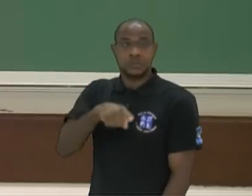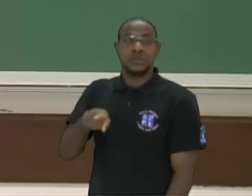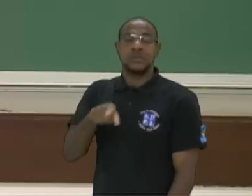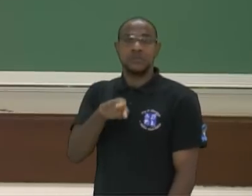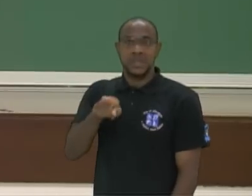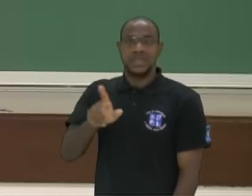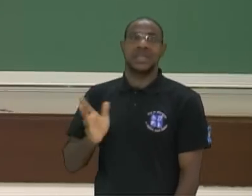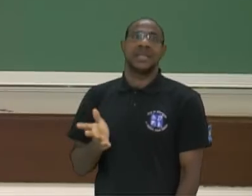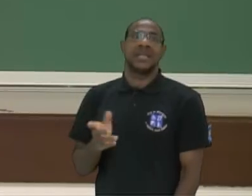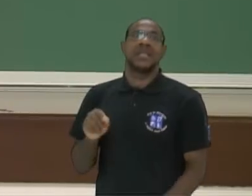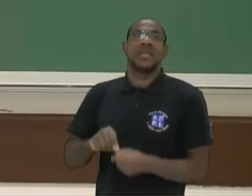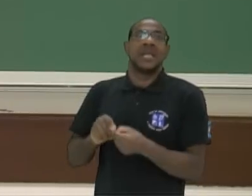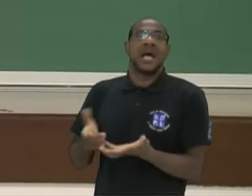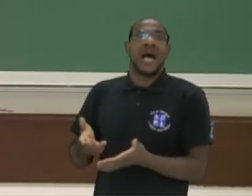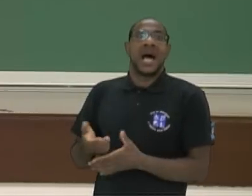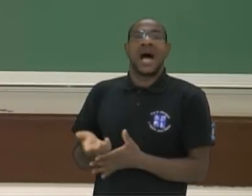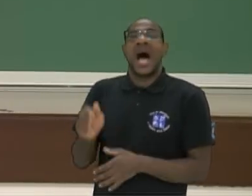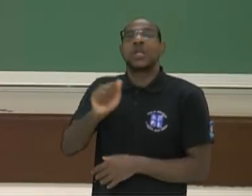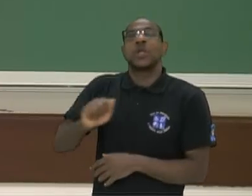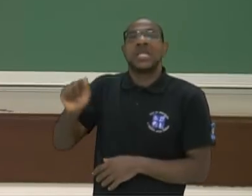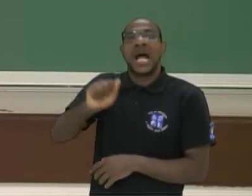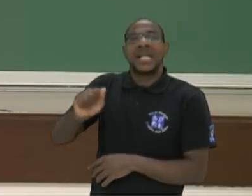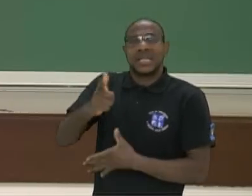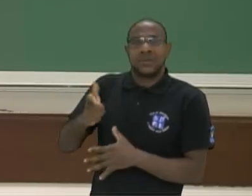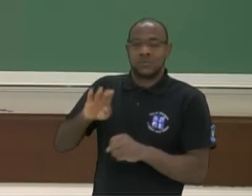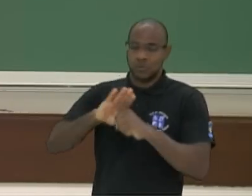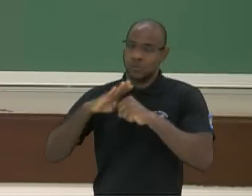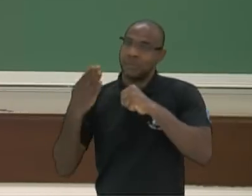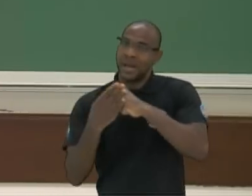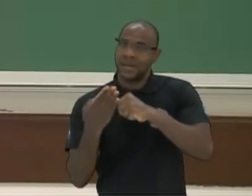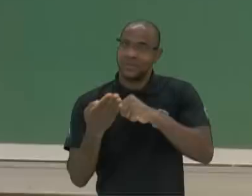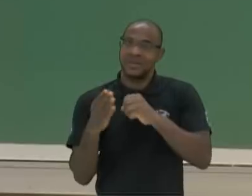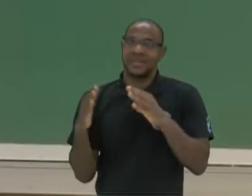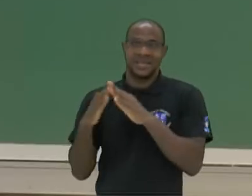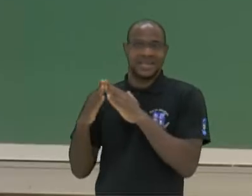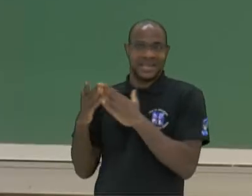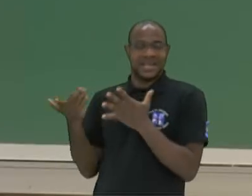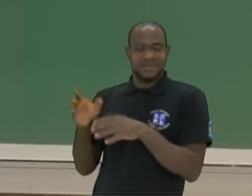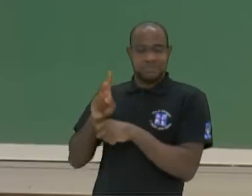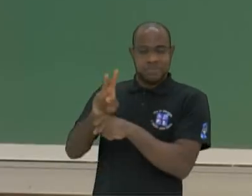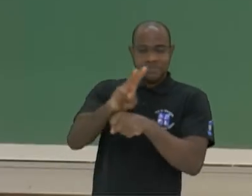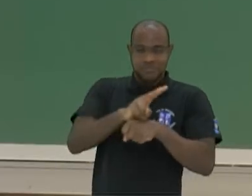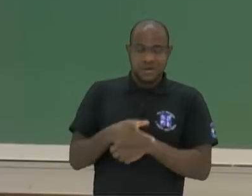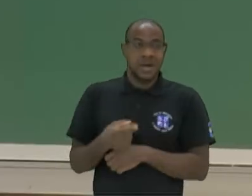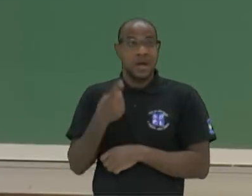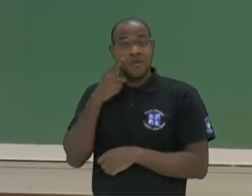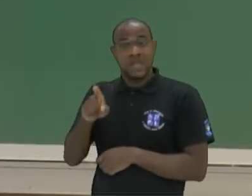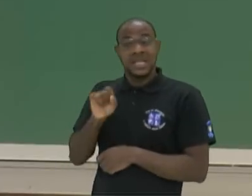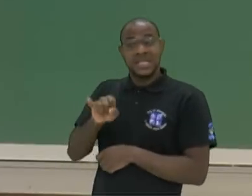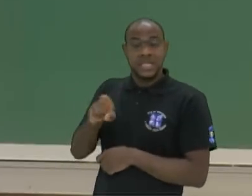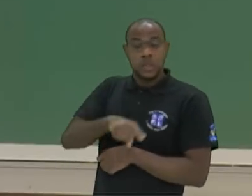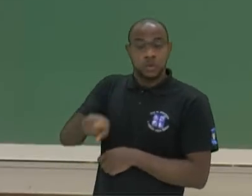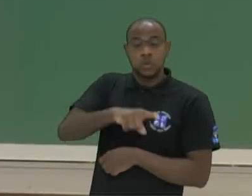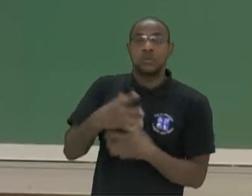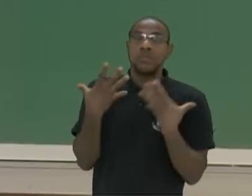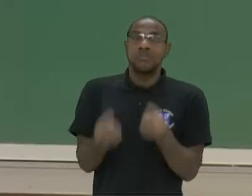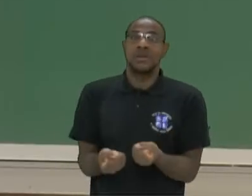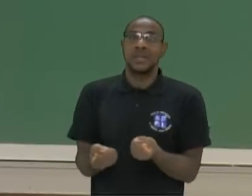vocês tivessem feito uma grande campanha de separação de lixo e todos tivessem concordado em